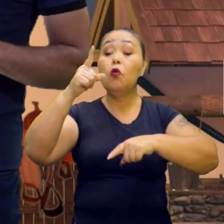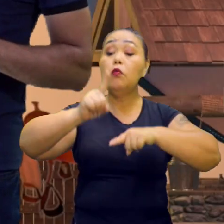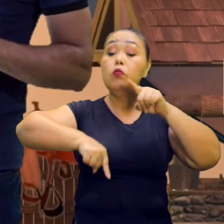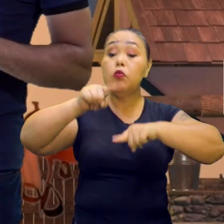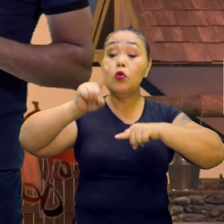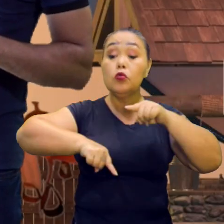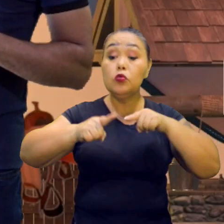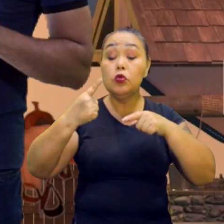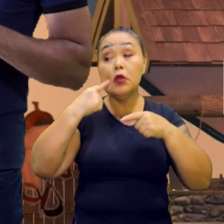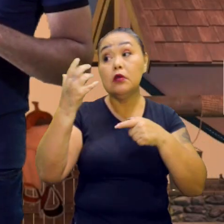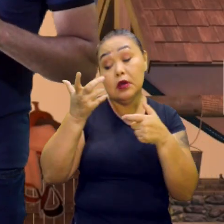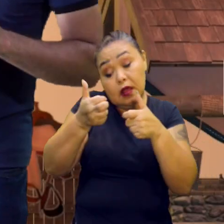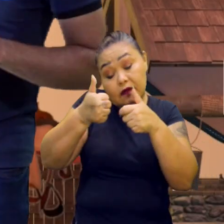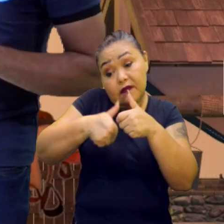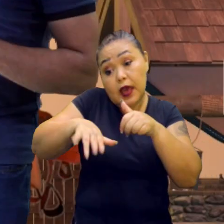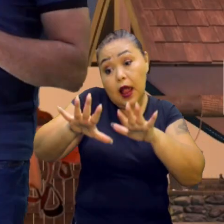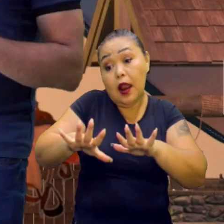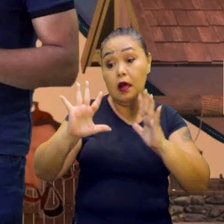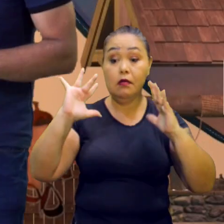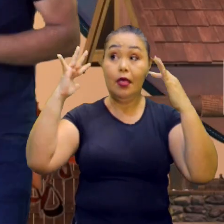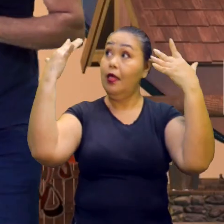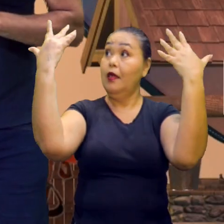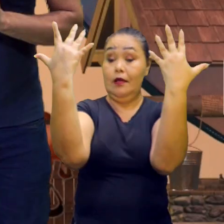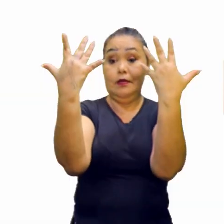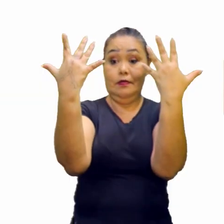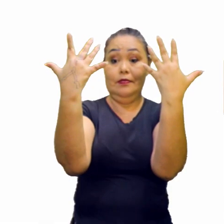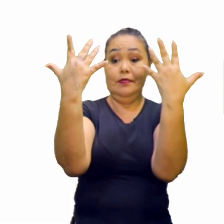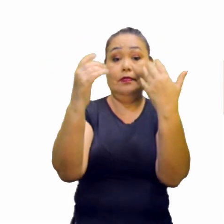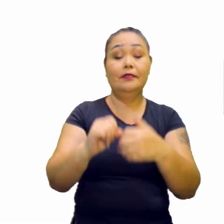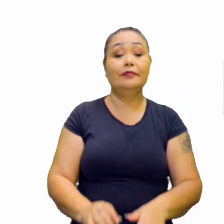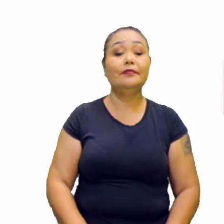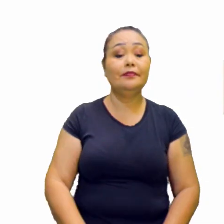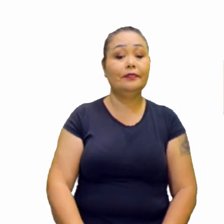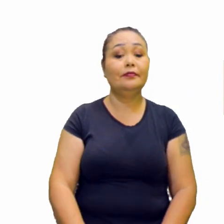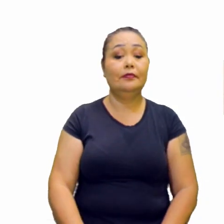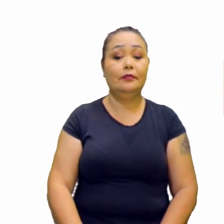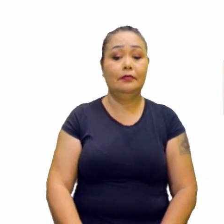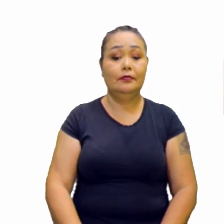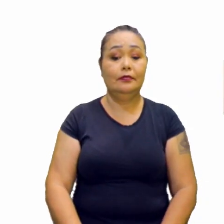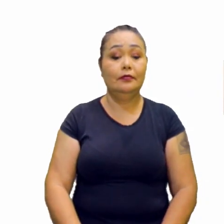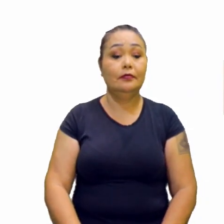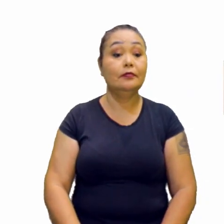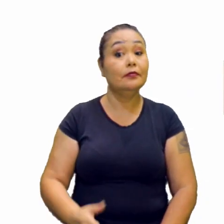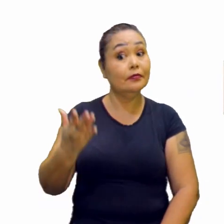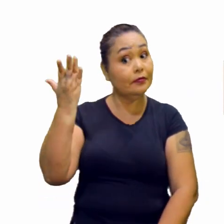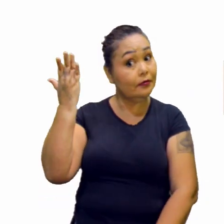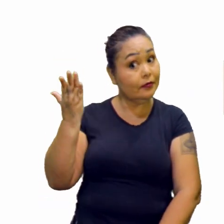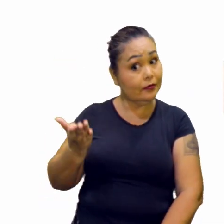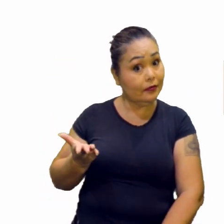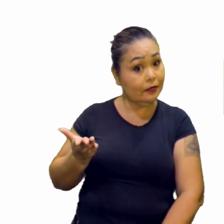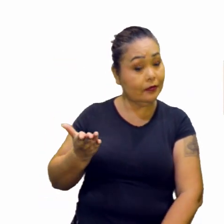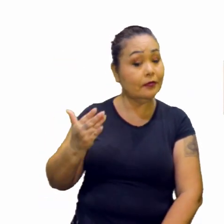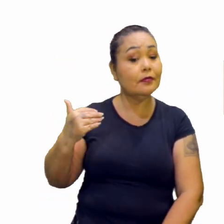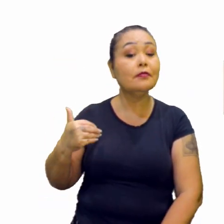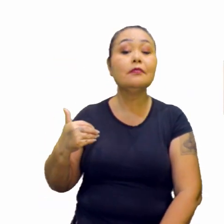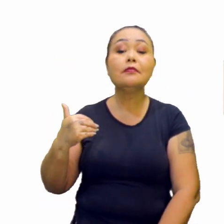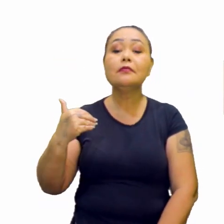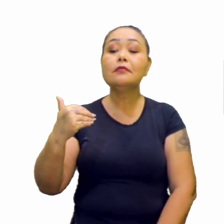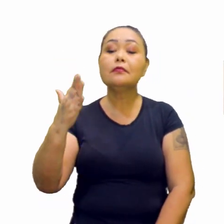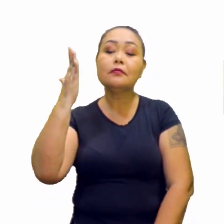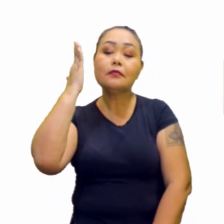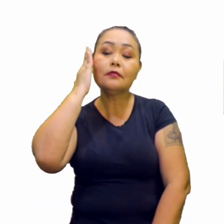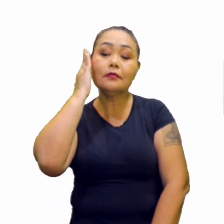silvestres que estão ali. Tá bom? Aumenta, meu diretor. Olha aí, a partir da identificação. Isso